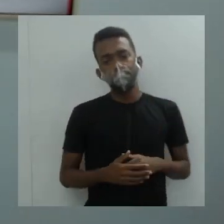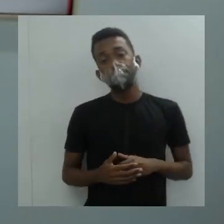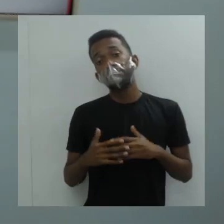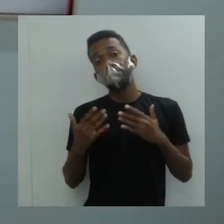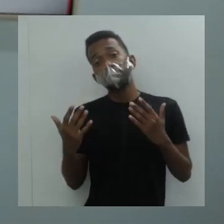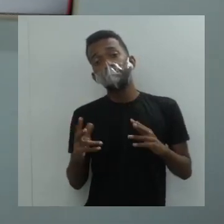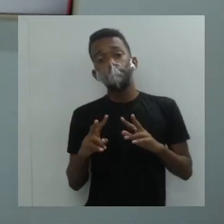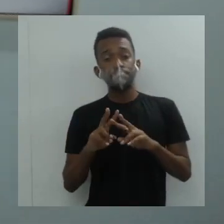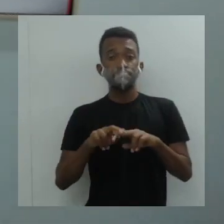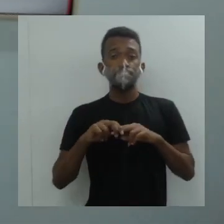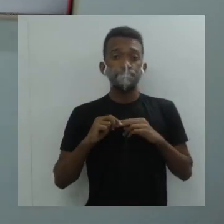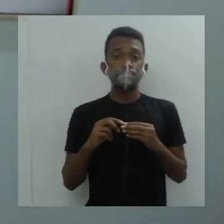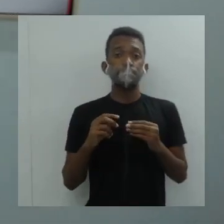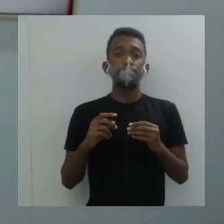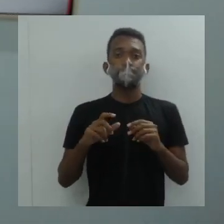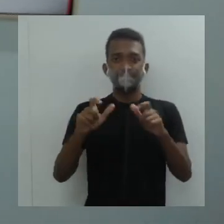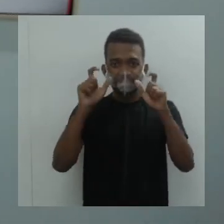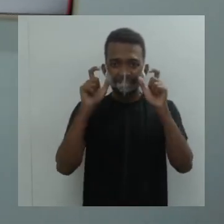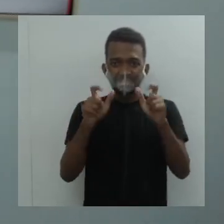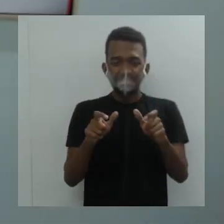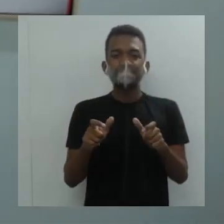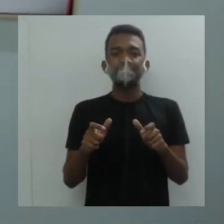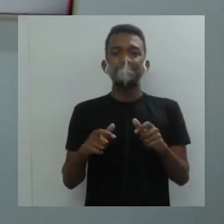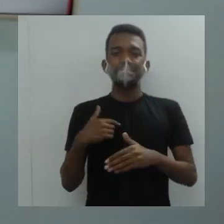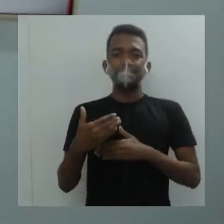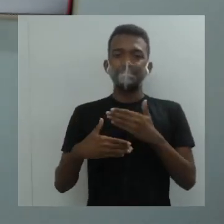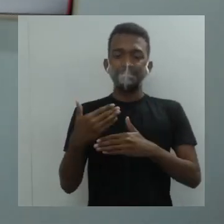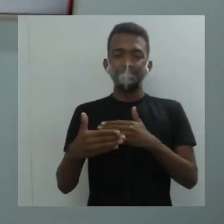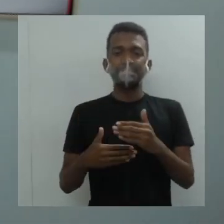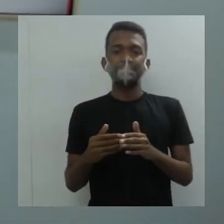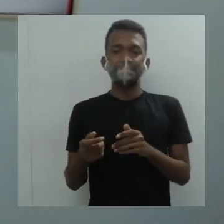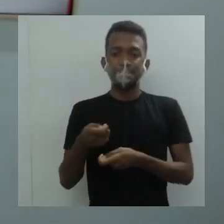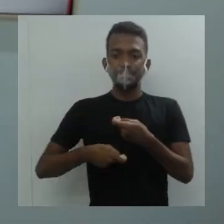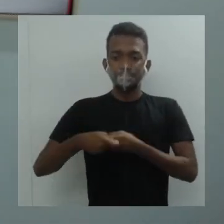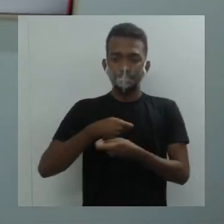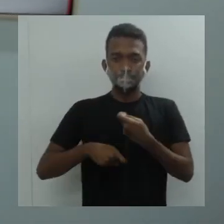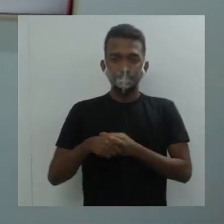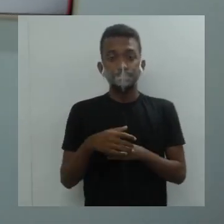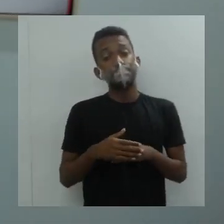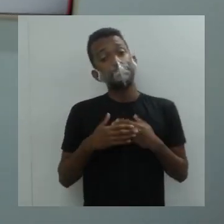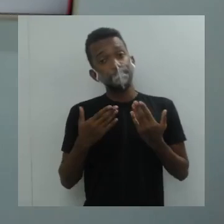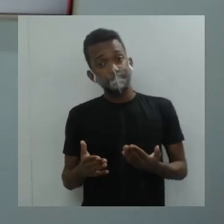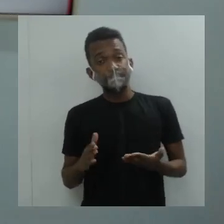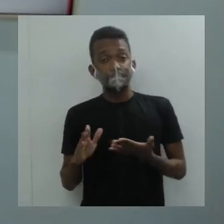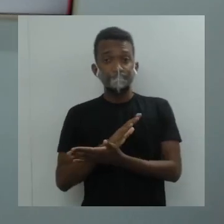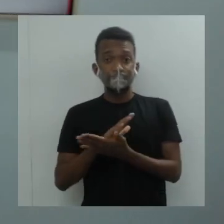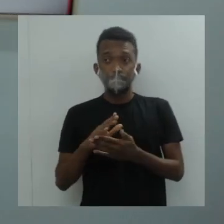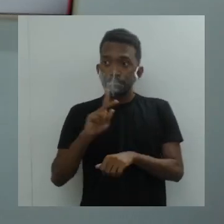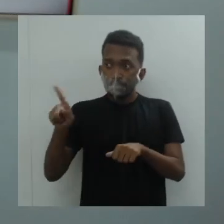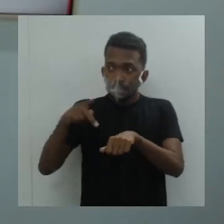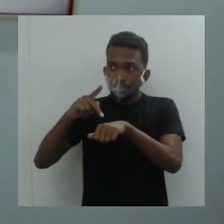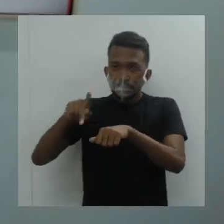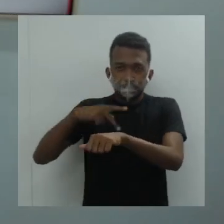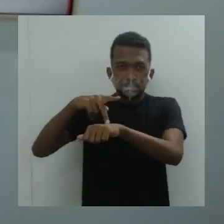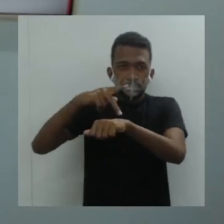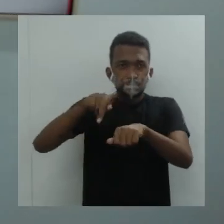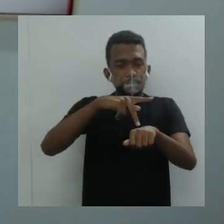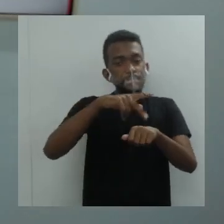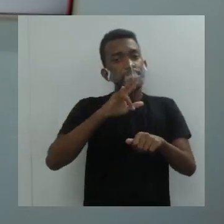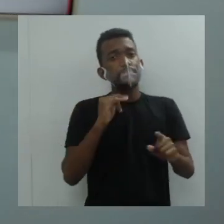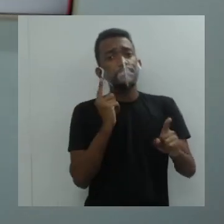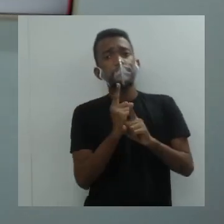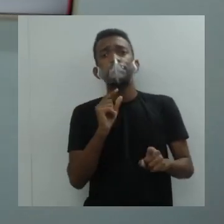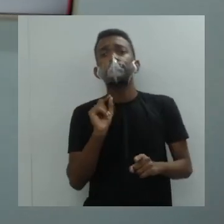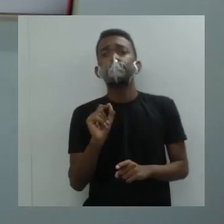por conta dos interesses econômicos. E em determinados países a gente vai